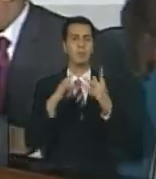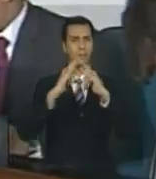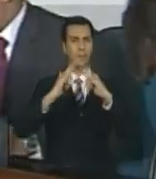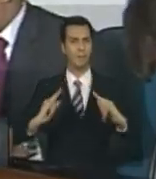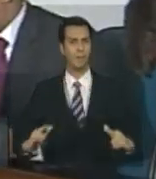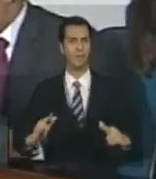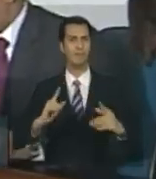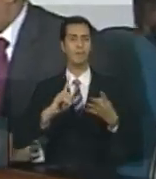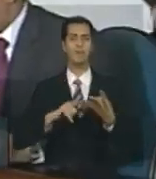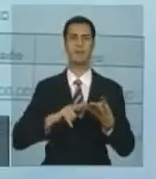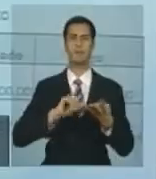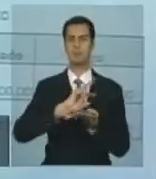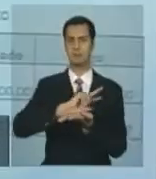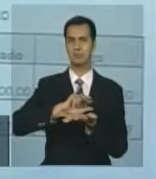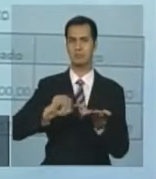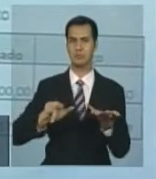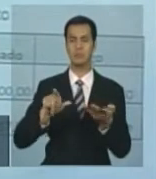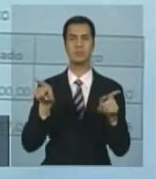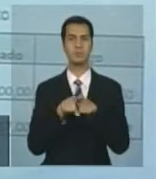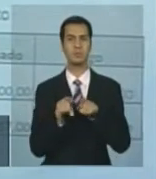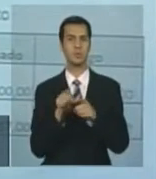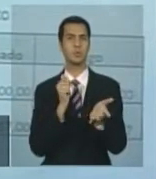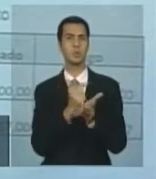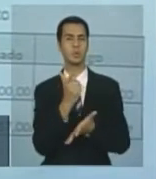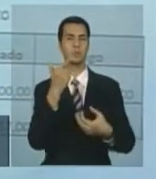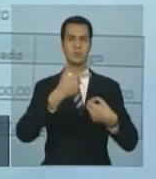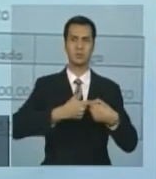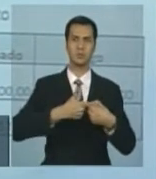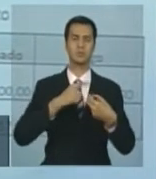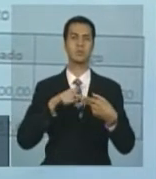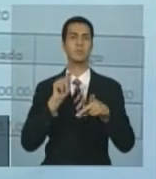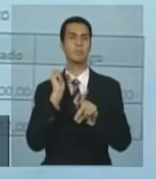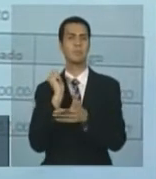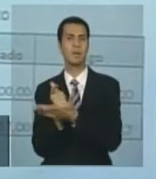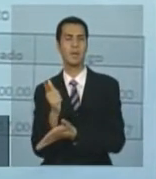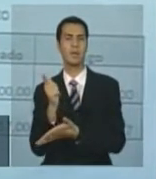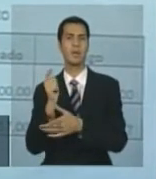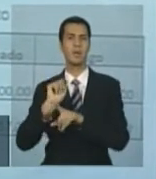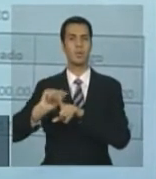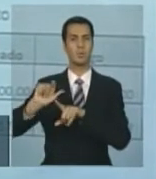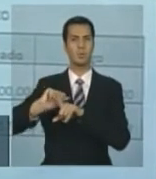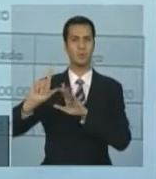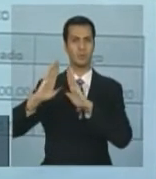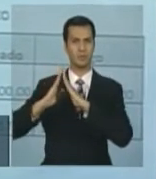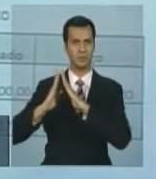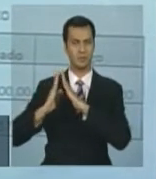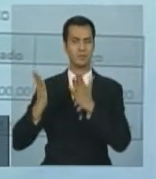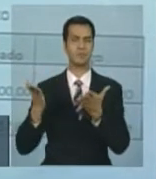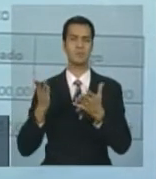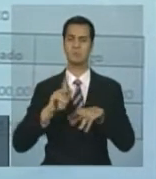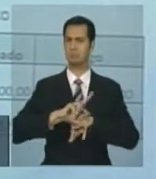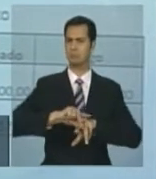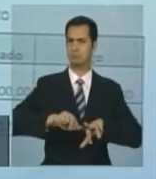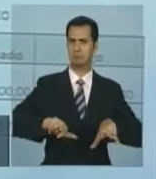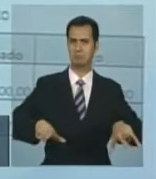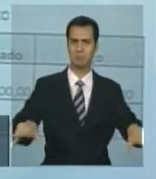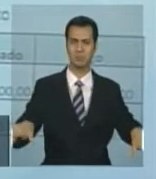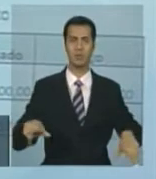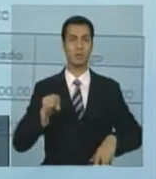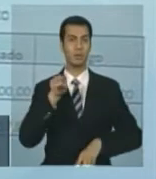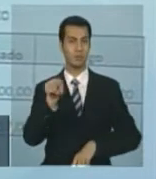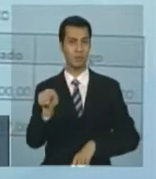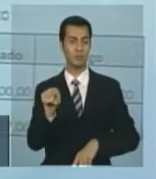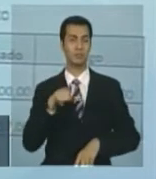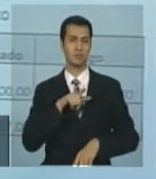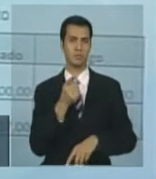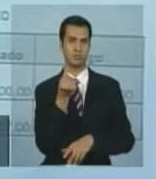são utilizados para a compra de combustível, pagamento de aluguel social, etc. Então, nessa rubrica,